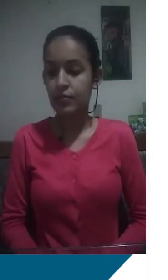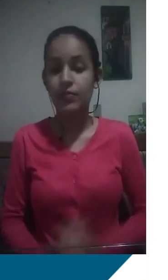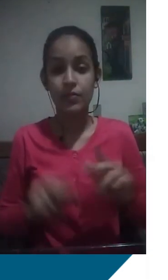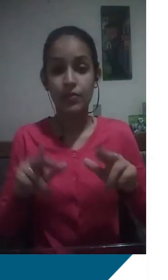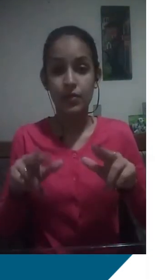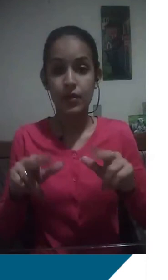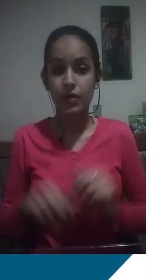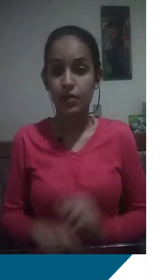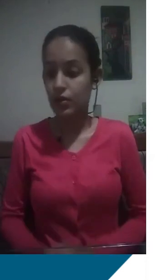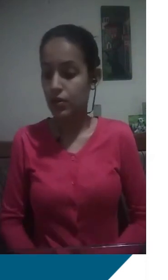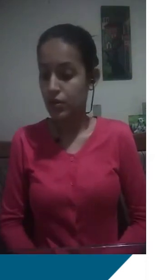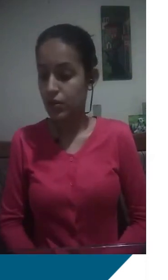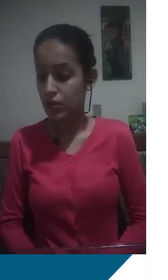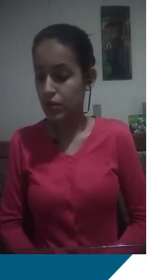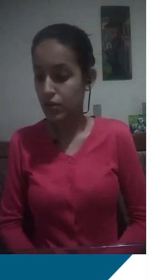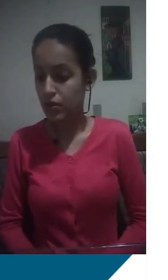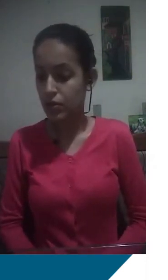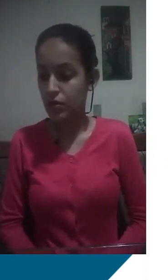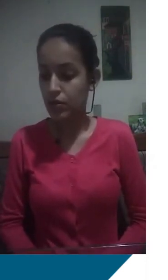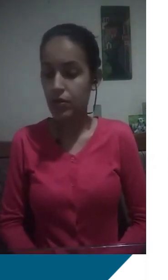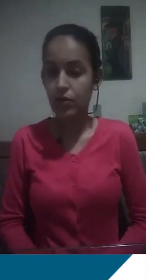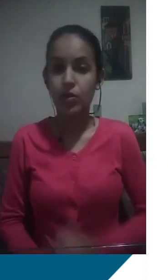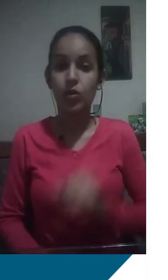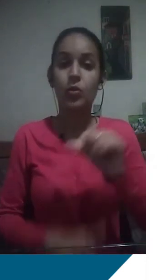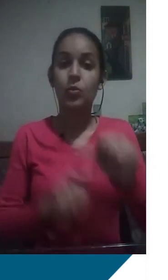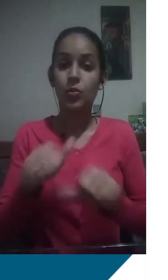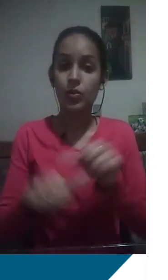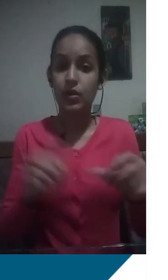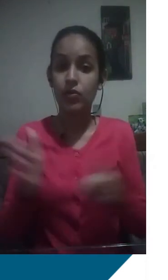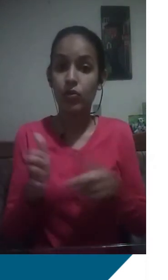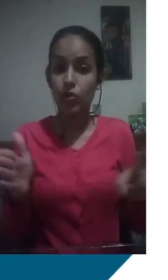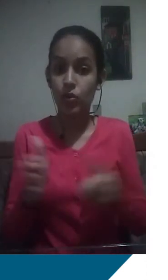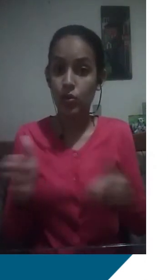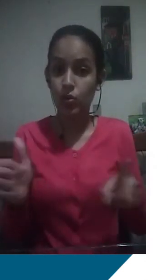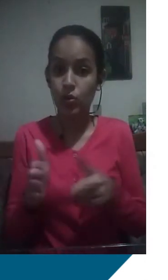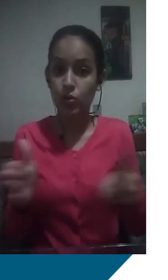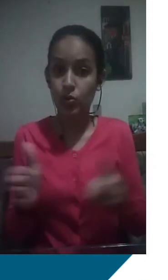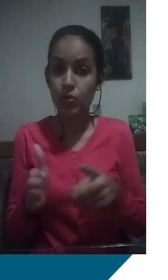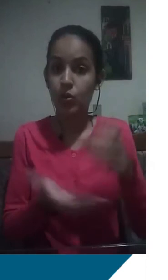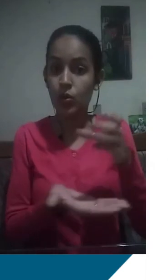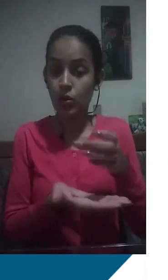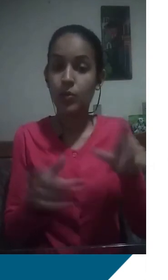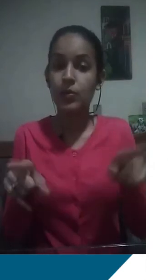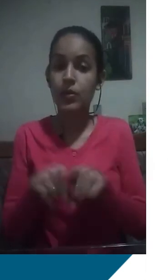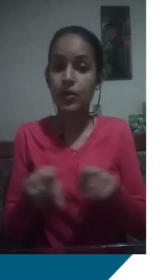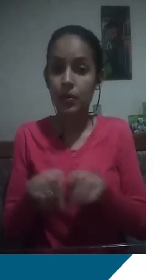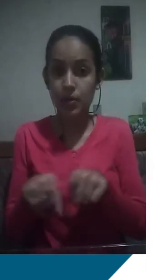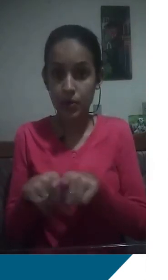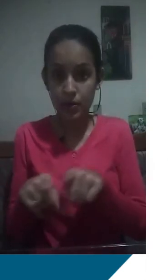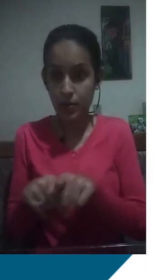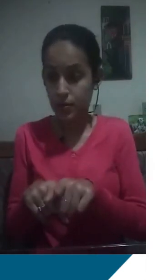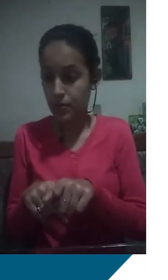do recipiente mais a variação de volume aparente. O ΔV aparente. Esse líquido que caiu aqui. Tá? Então,